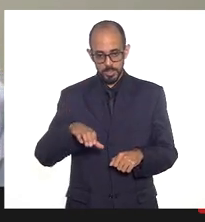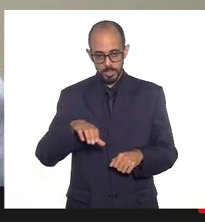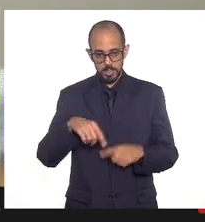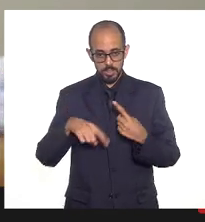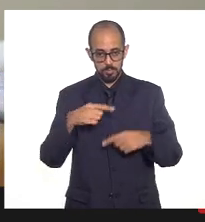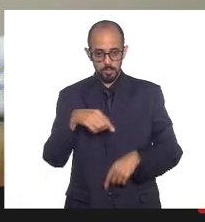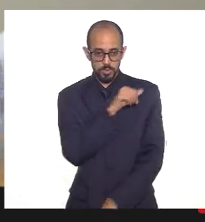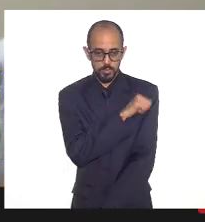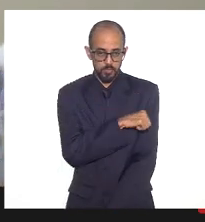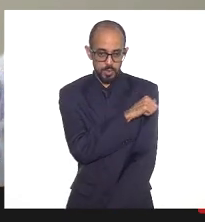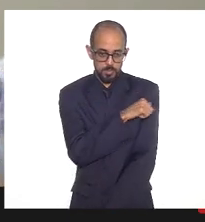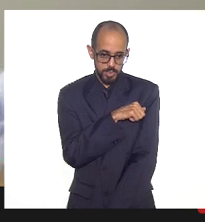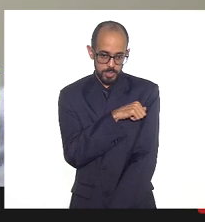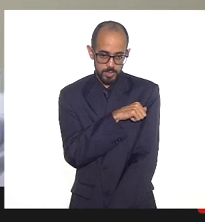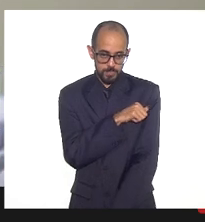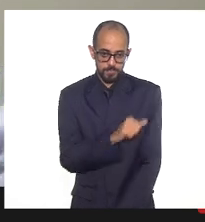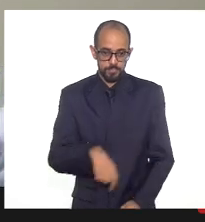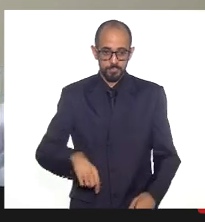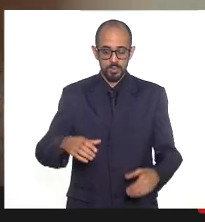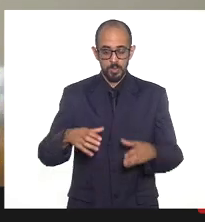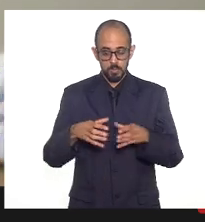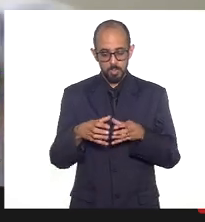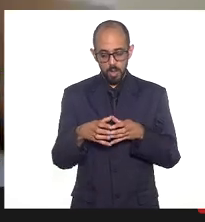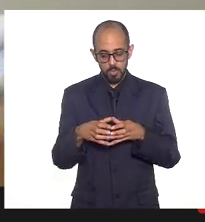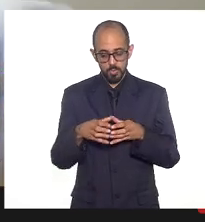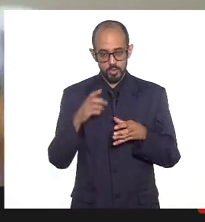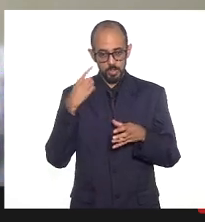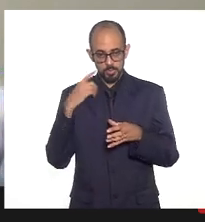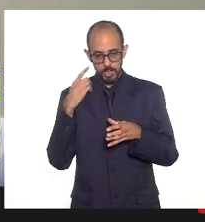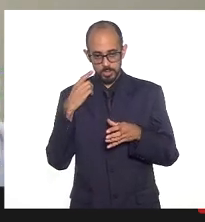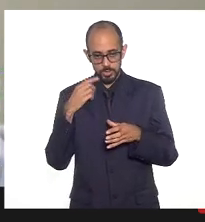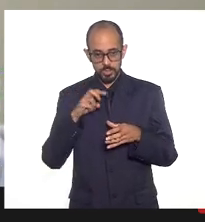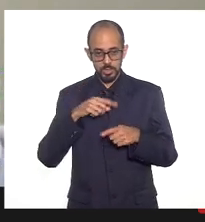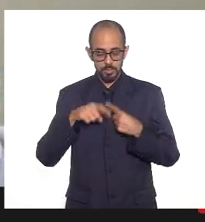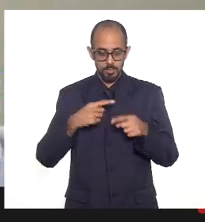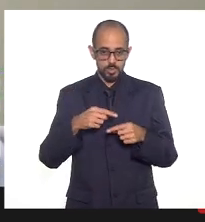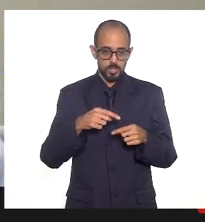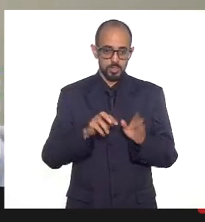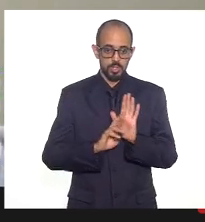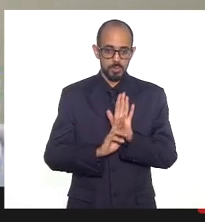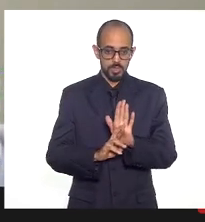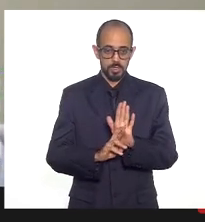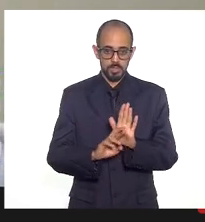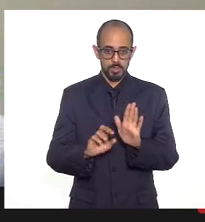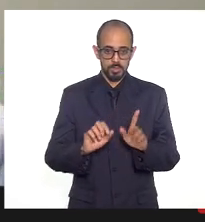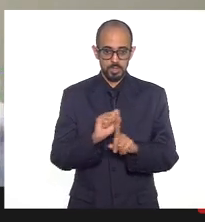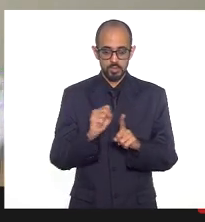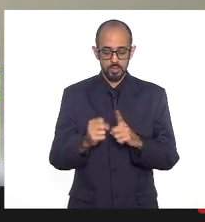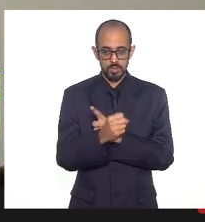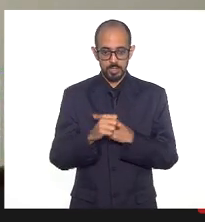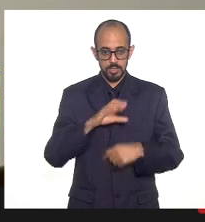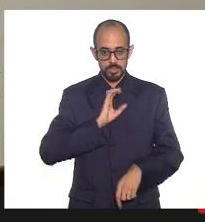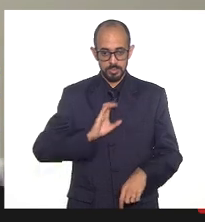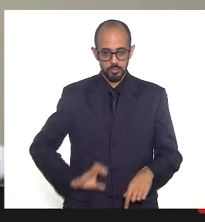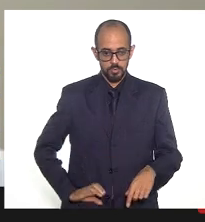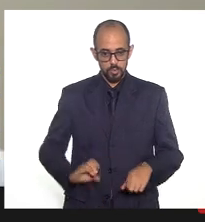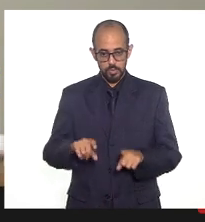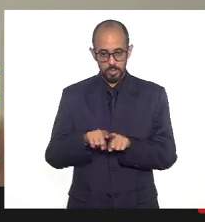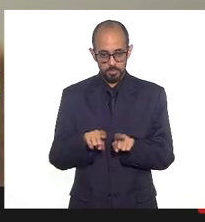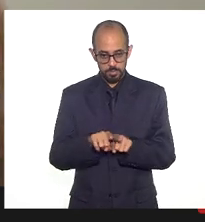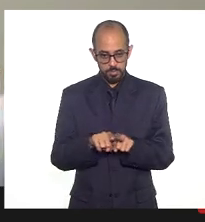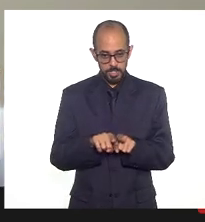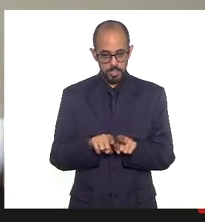Rejane. Serão os primeiros a falar no bloco de parlamentares. Nós vamos alternando aí com representações da sociedade civil. Espero que todos